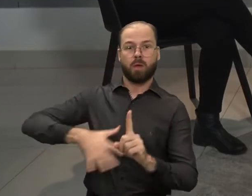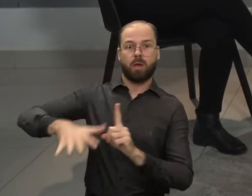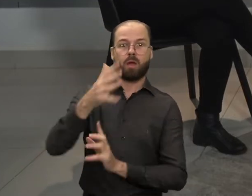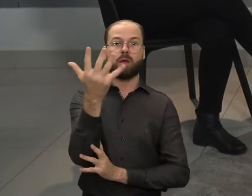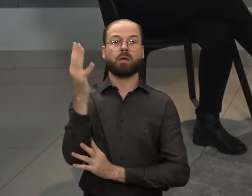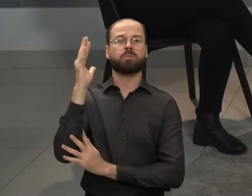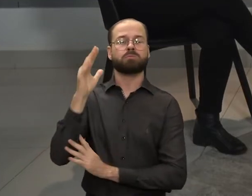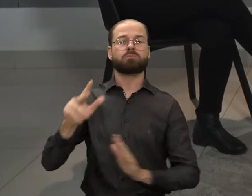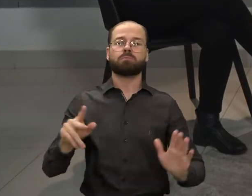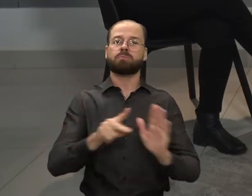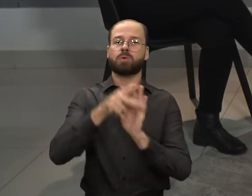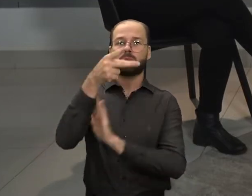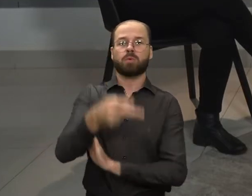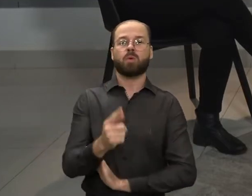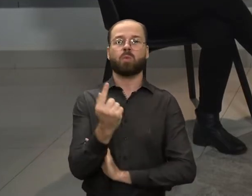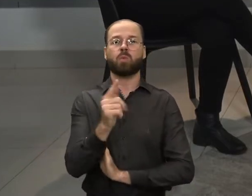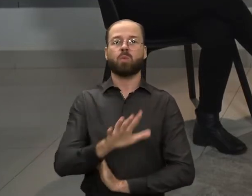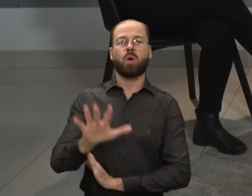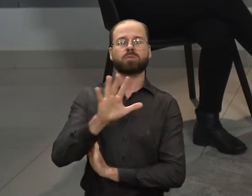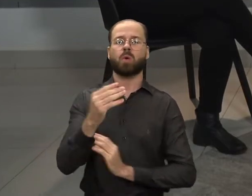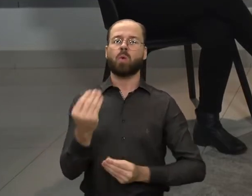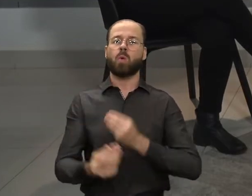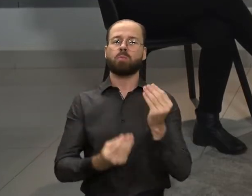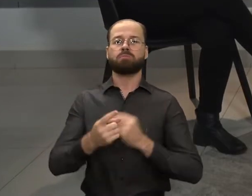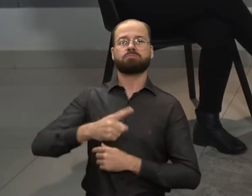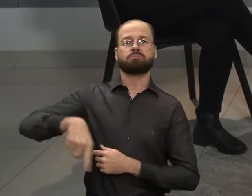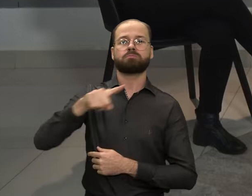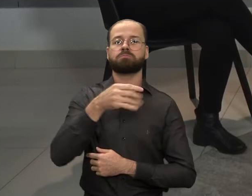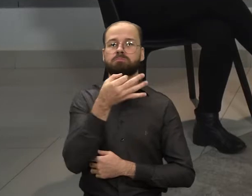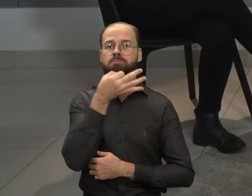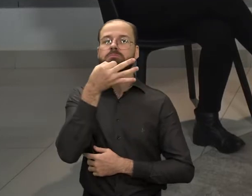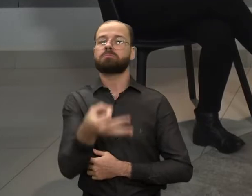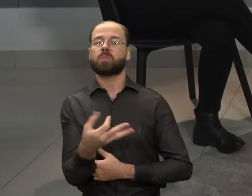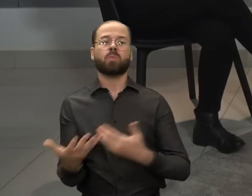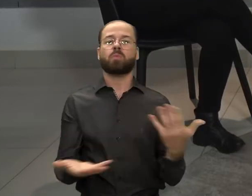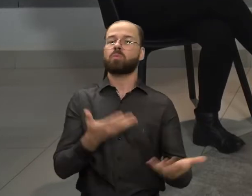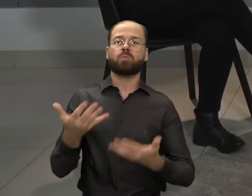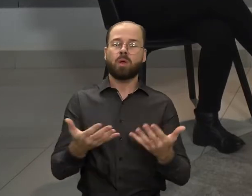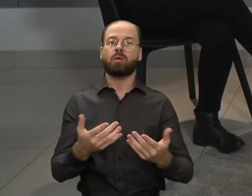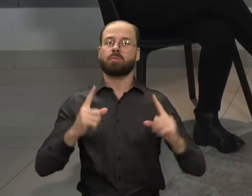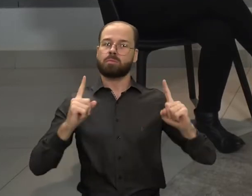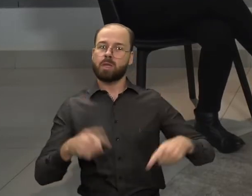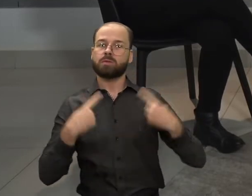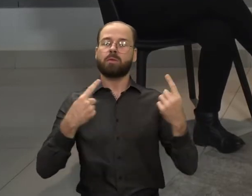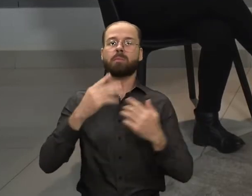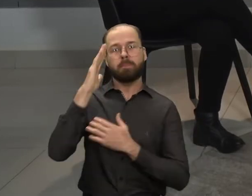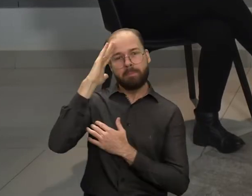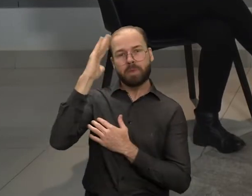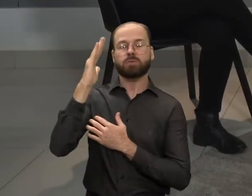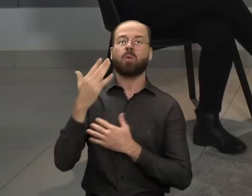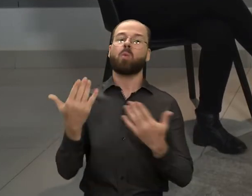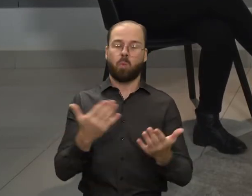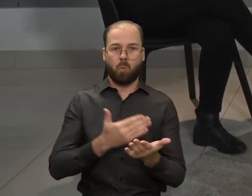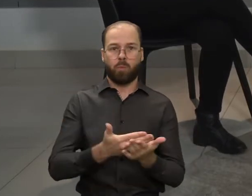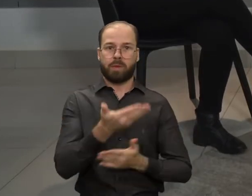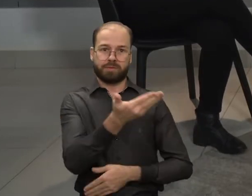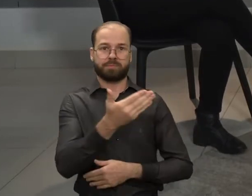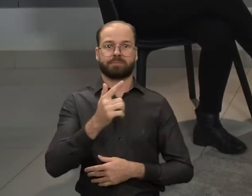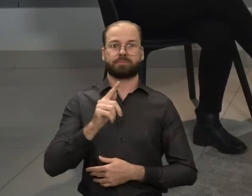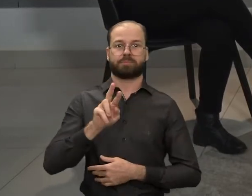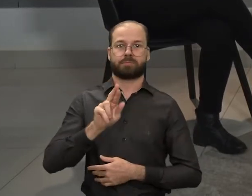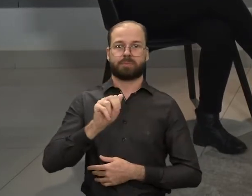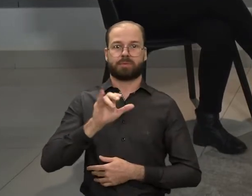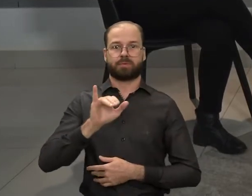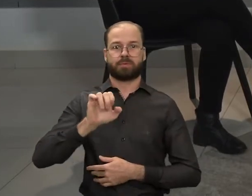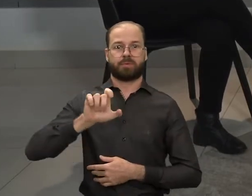no estado de Goiás? Como vocês avaliam as principais demandas, desafios nessa área? Vou começar com a professora Graciela. Então,